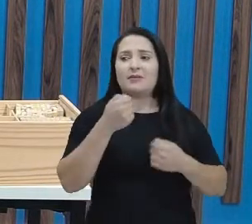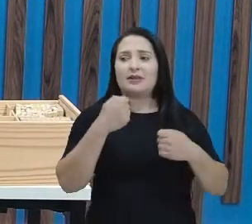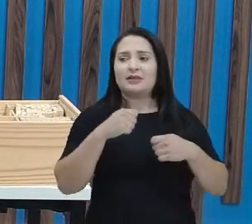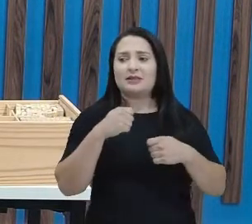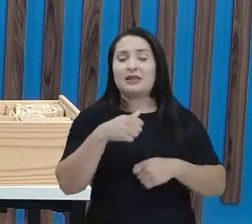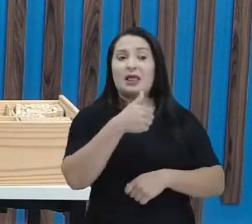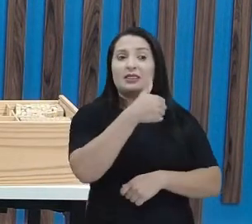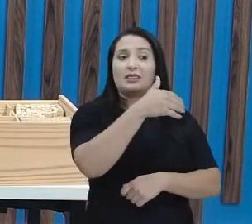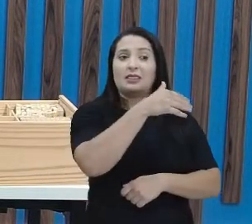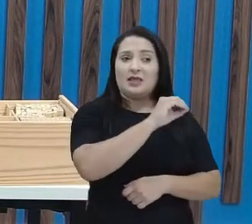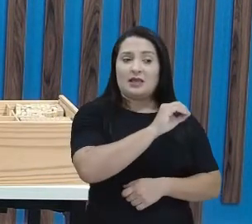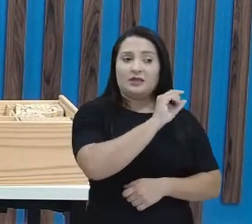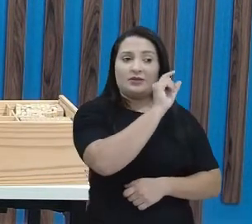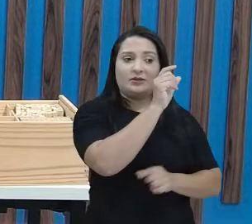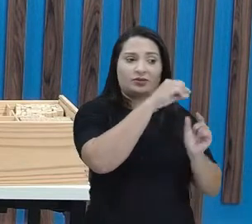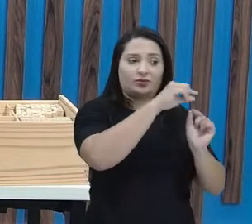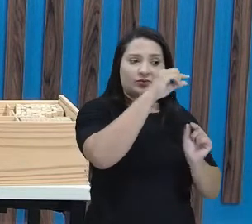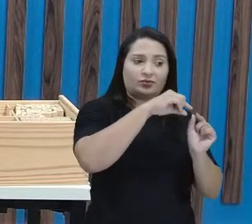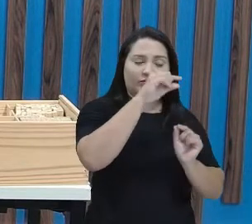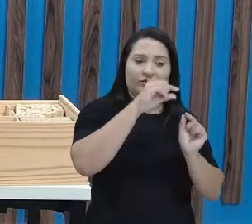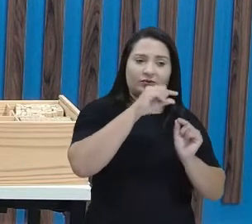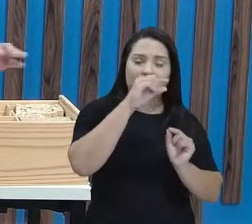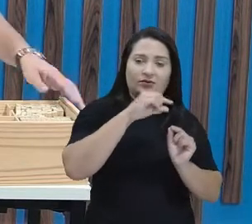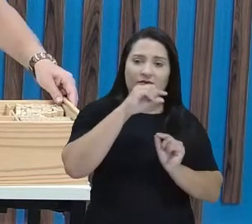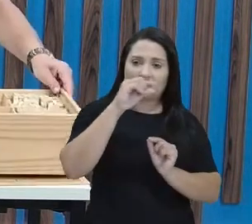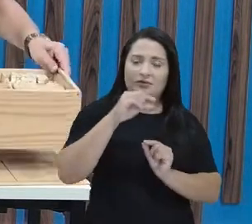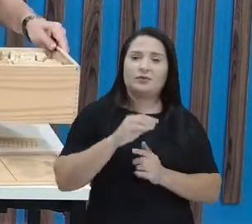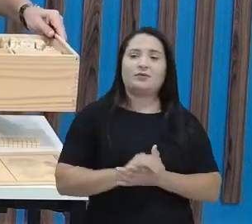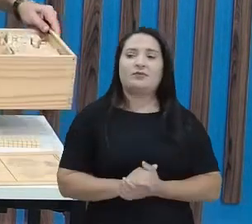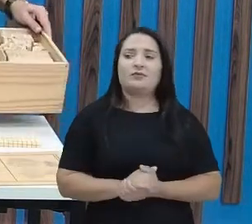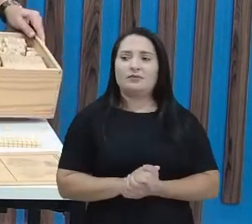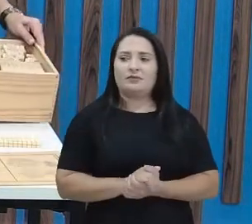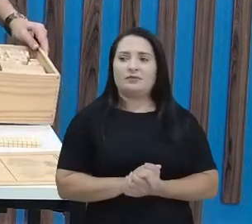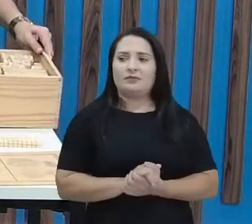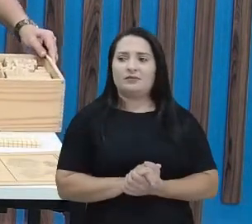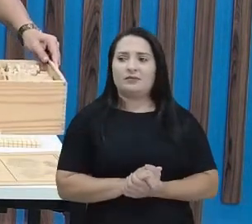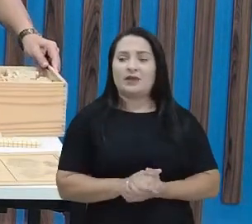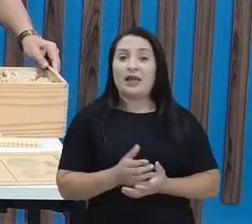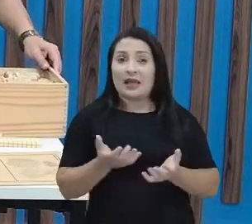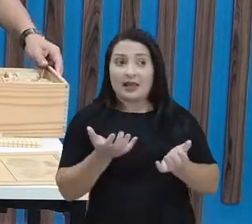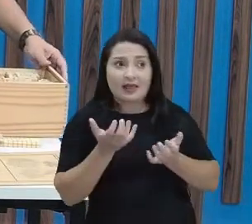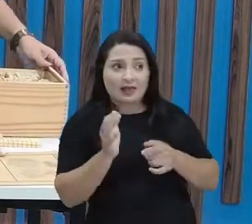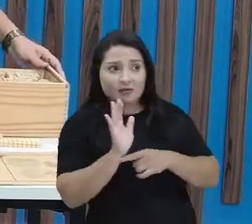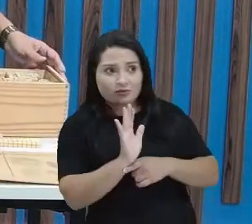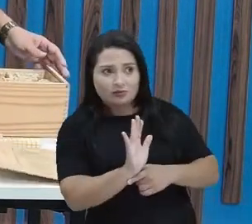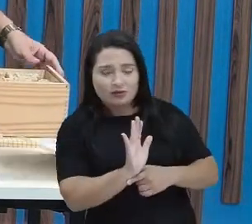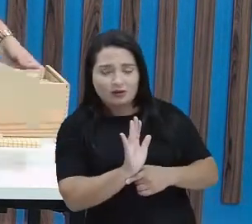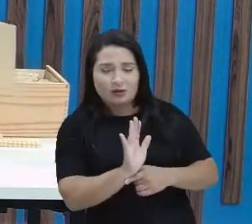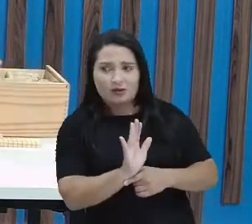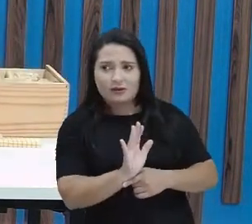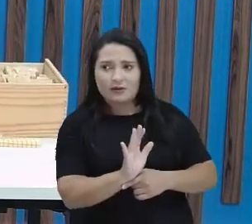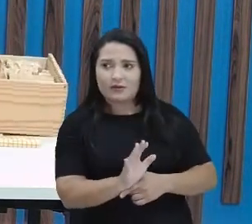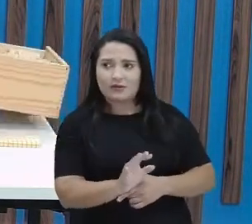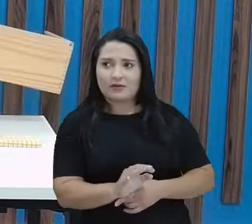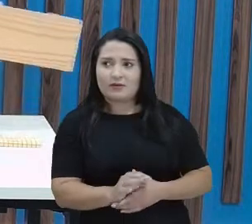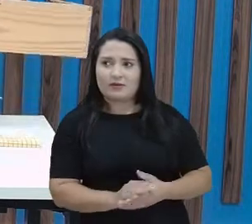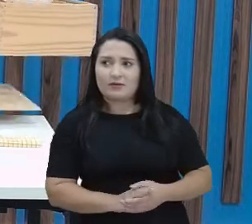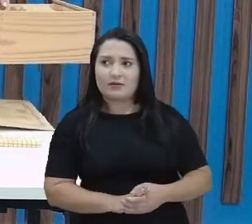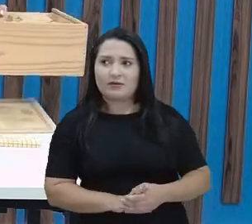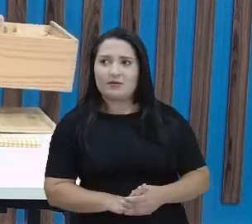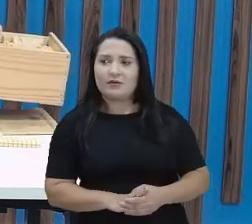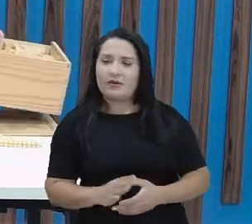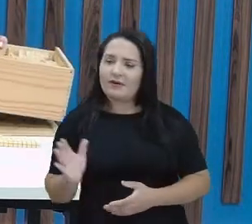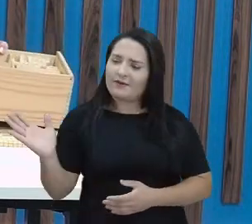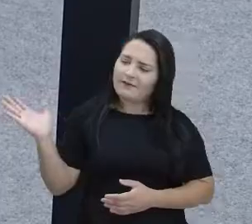é isso? 10 dessa, como é que se diz? Ajuda? Barrinha. E ajuda? Pode